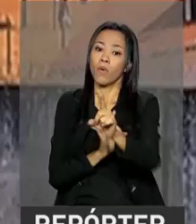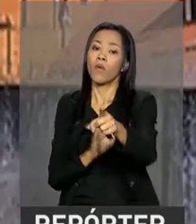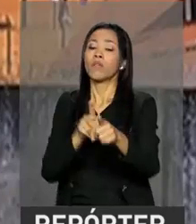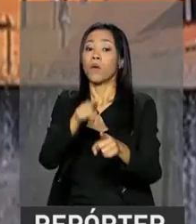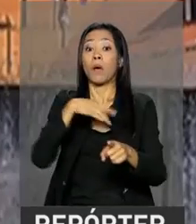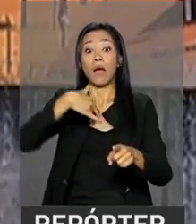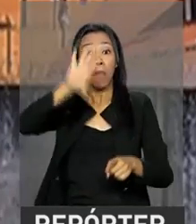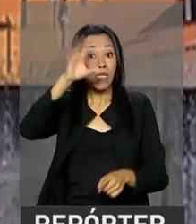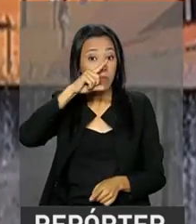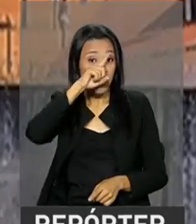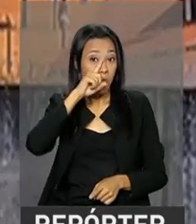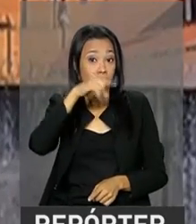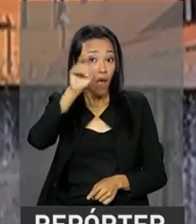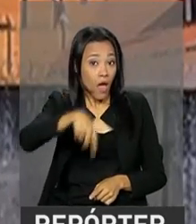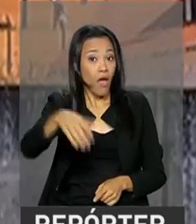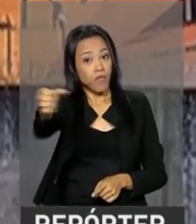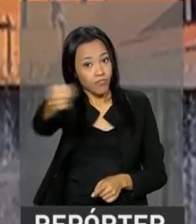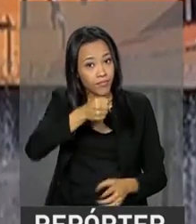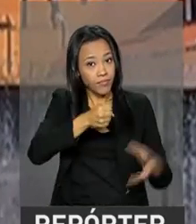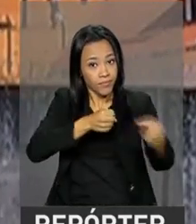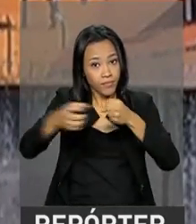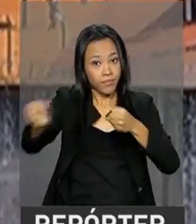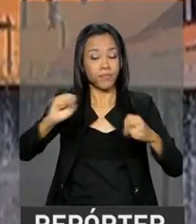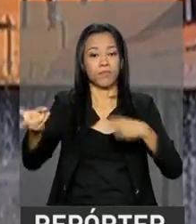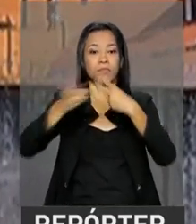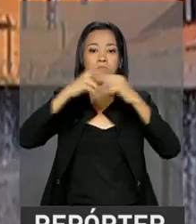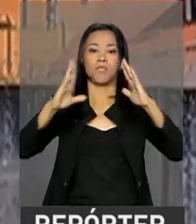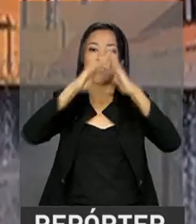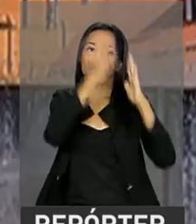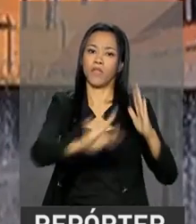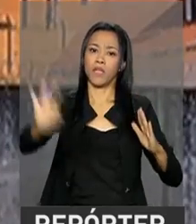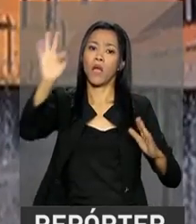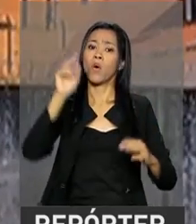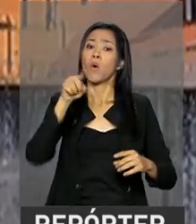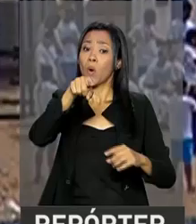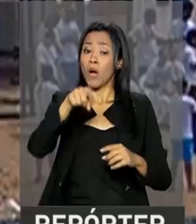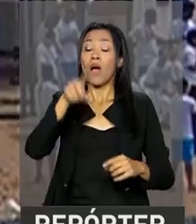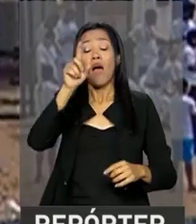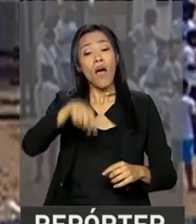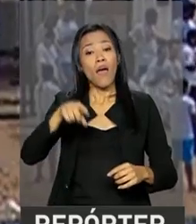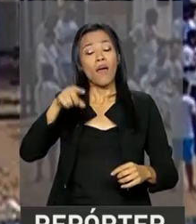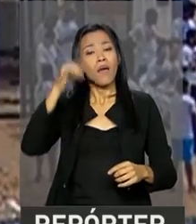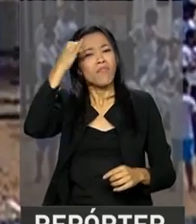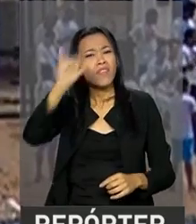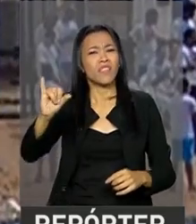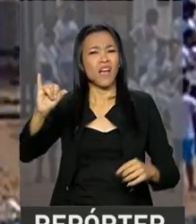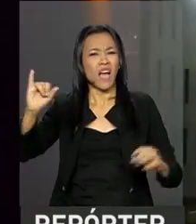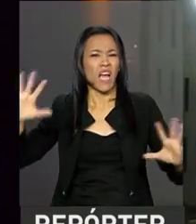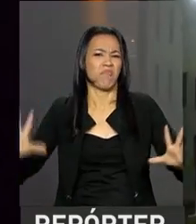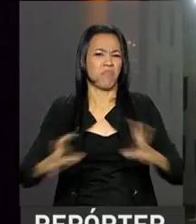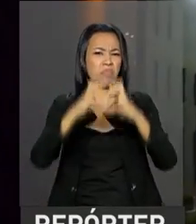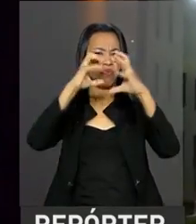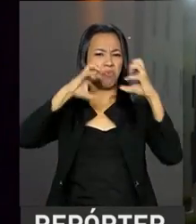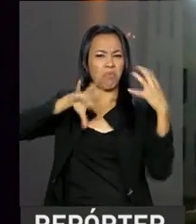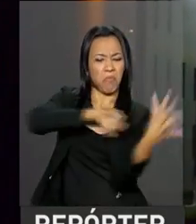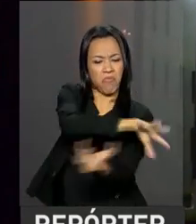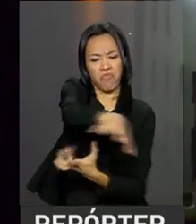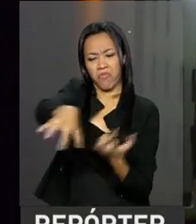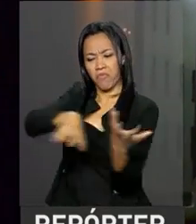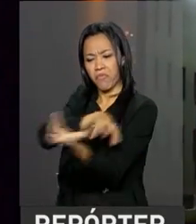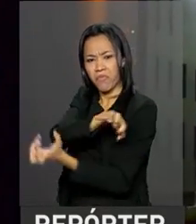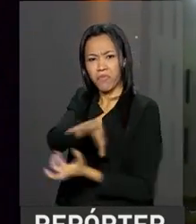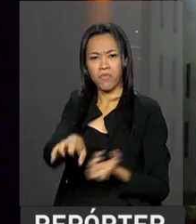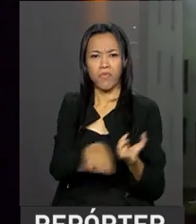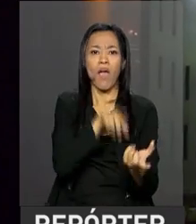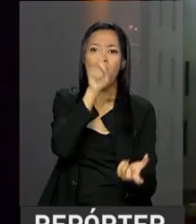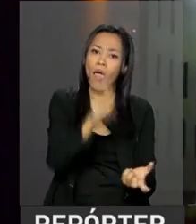federais A ideia é que as novas unidades ajudem a diminuir a incidência de rebeliões nos presídios de todo o país a medida